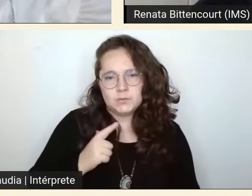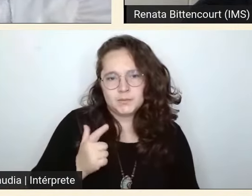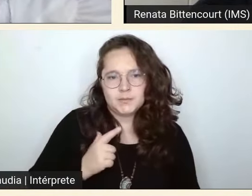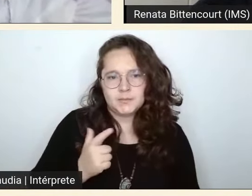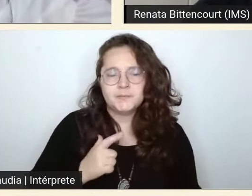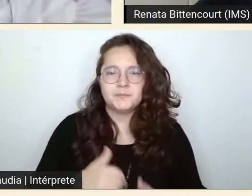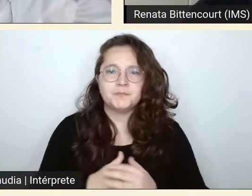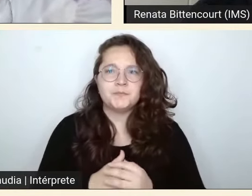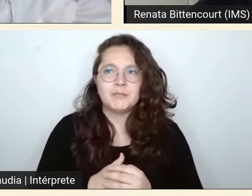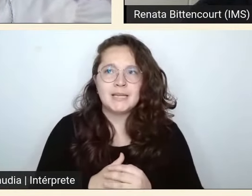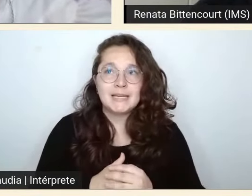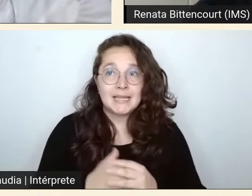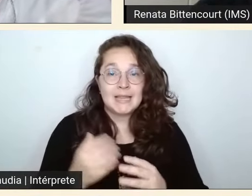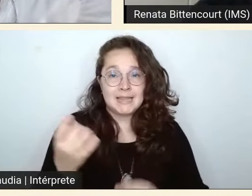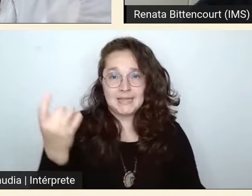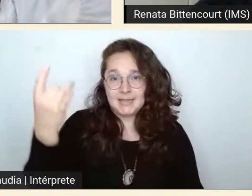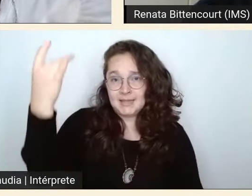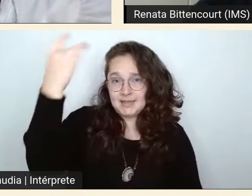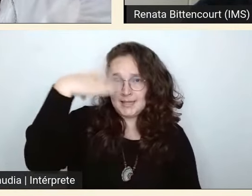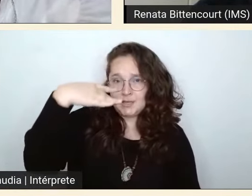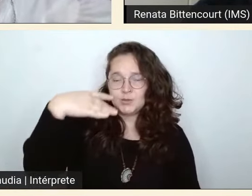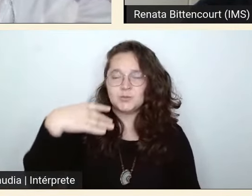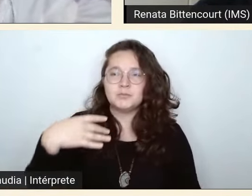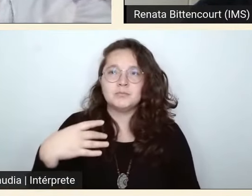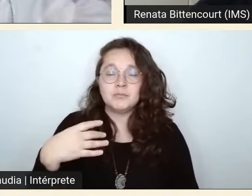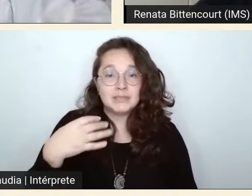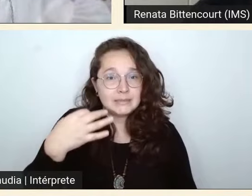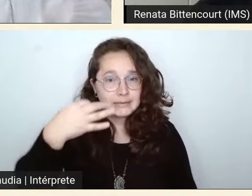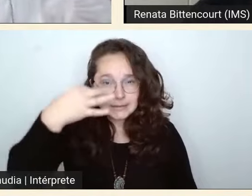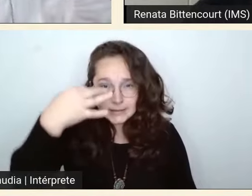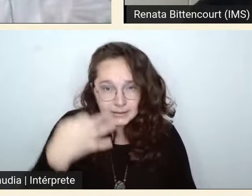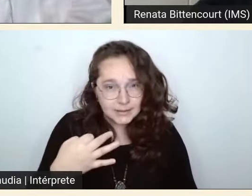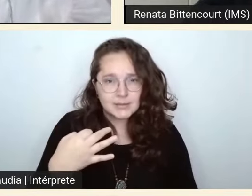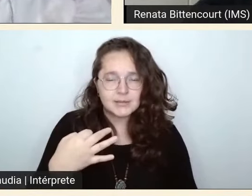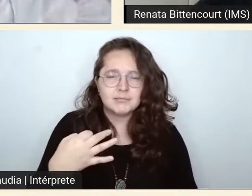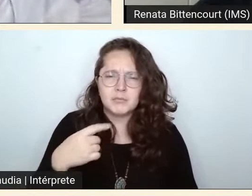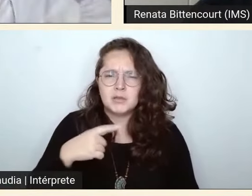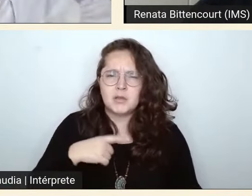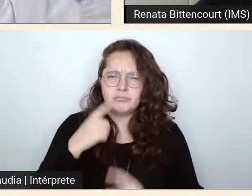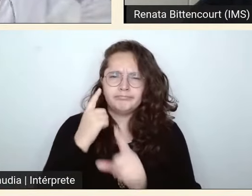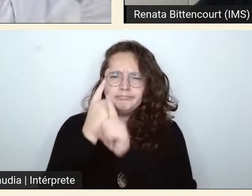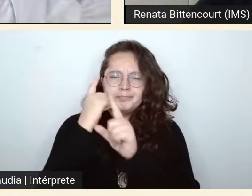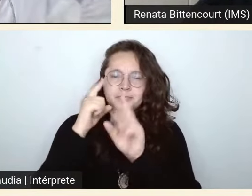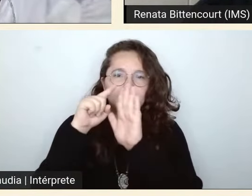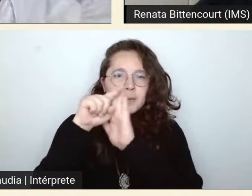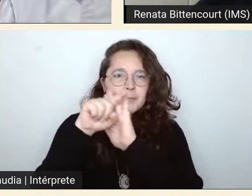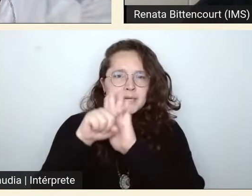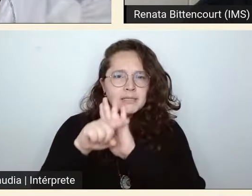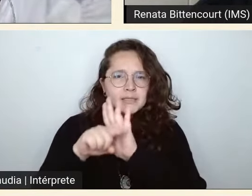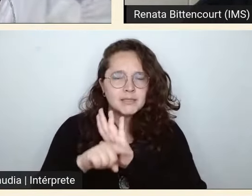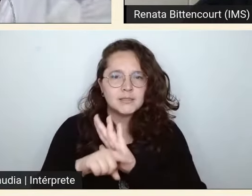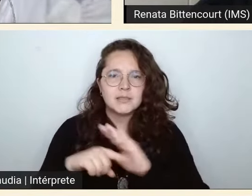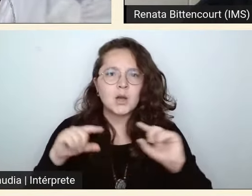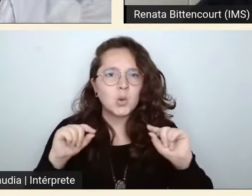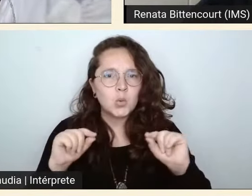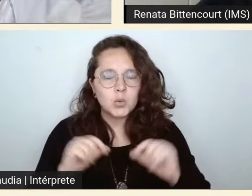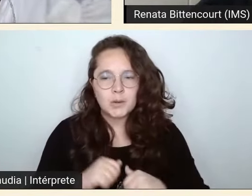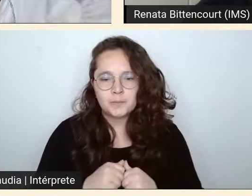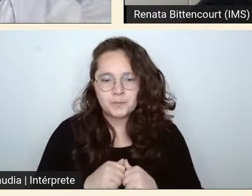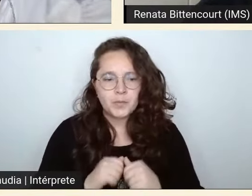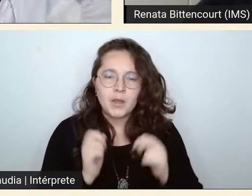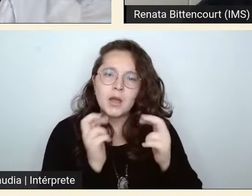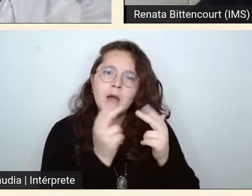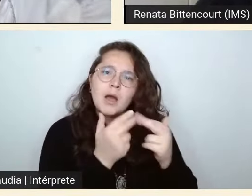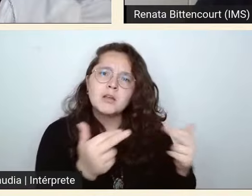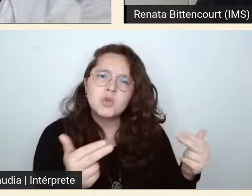certeza que vem da minha prática de pesquisa, que é... aquilo que a gente vê ou